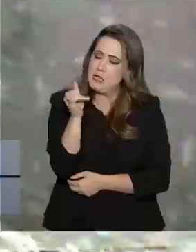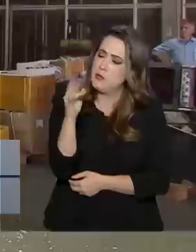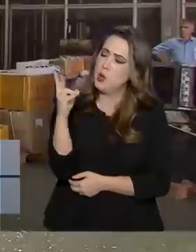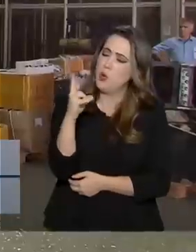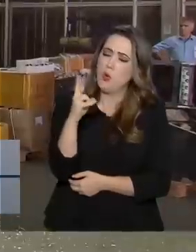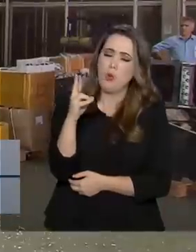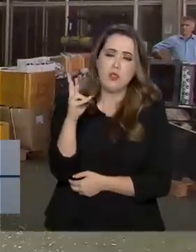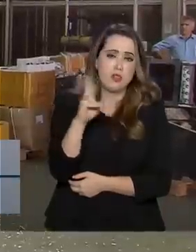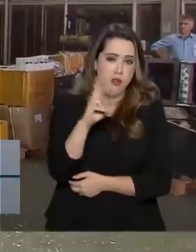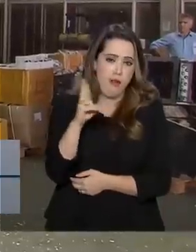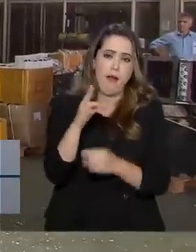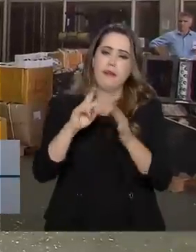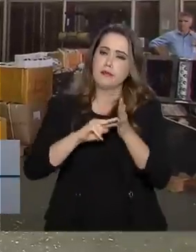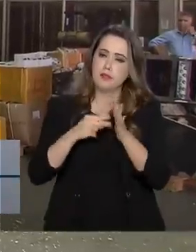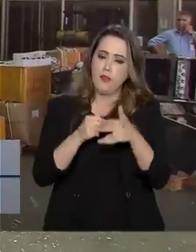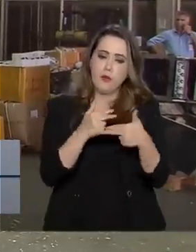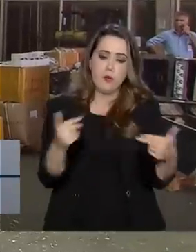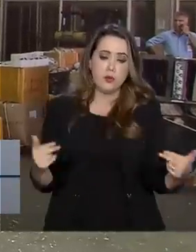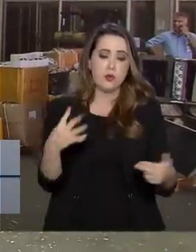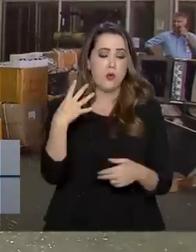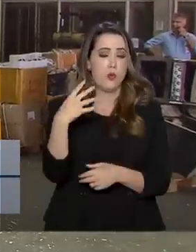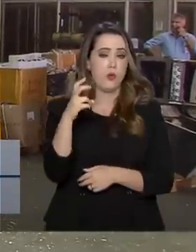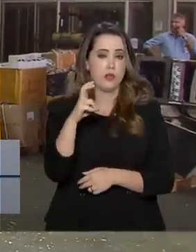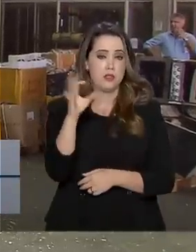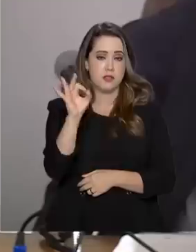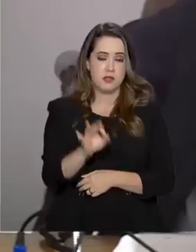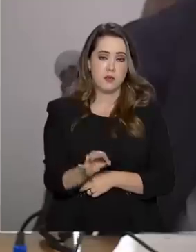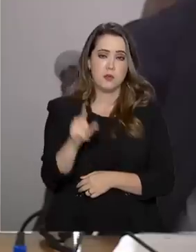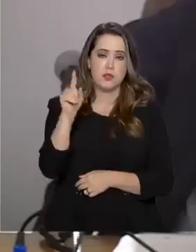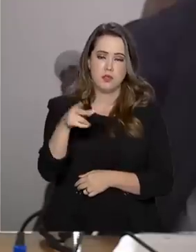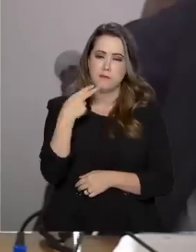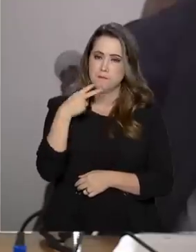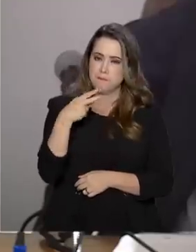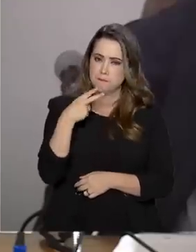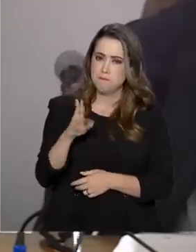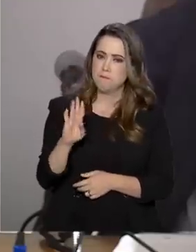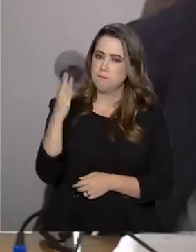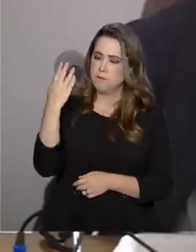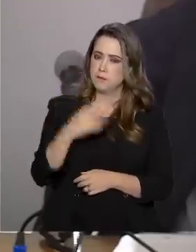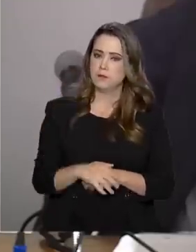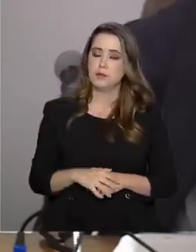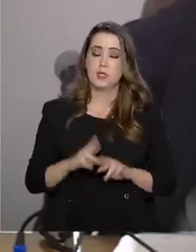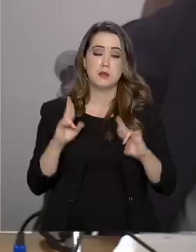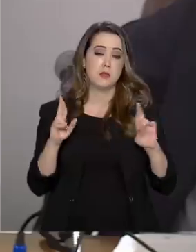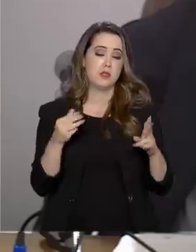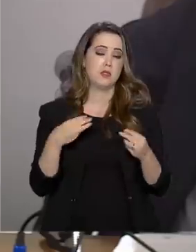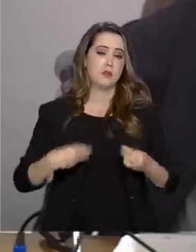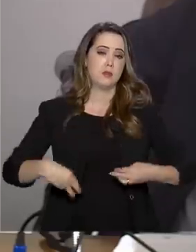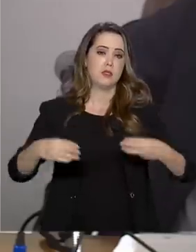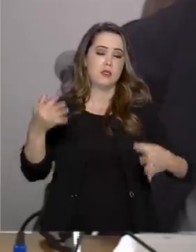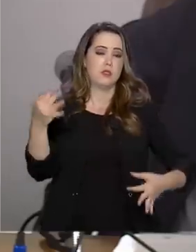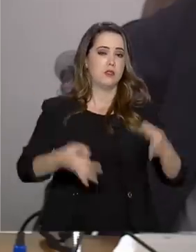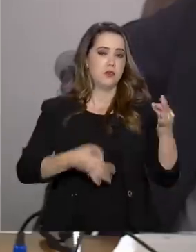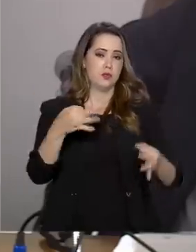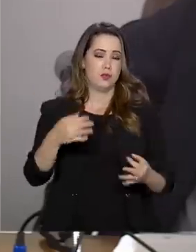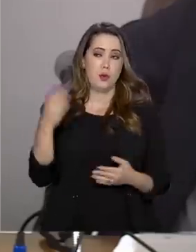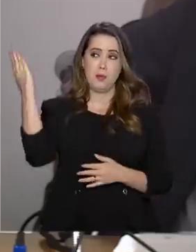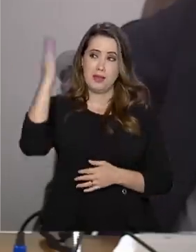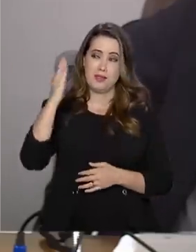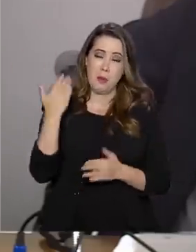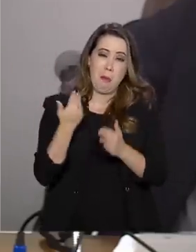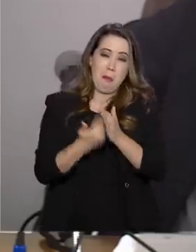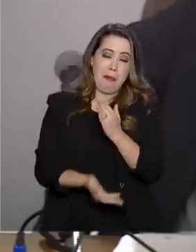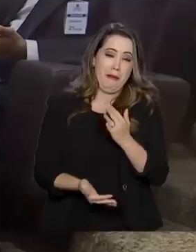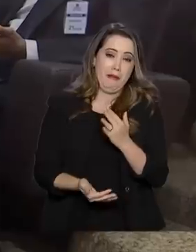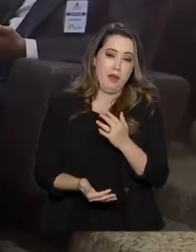total, 45% eram cigarros. A estimativa do Ministério da Justiça é que o país perca, no mínimo,